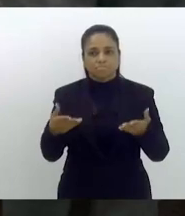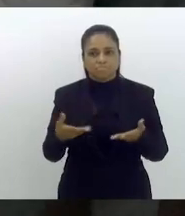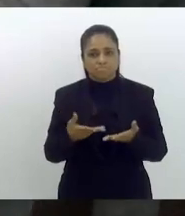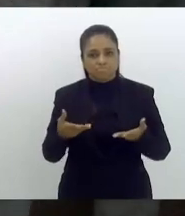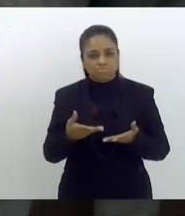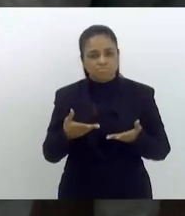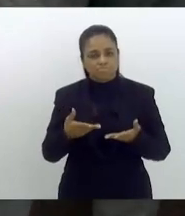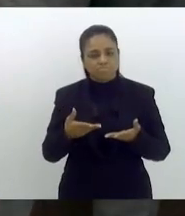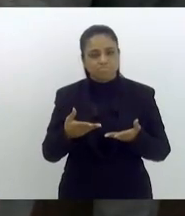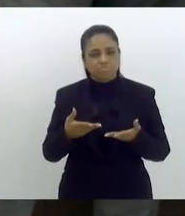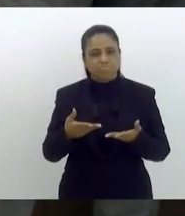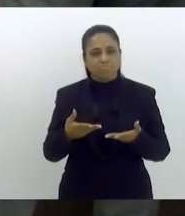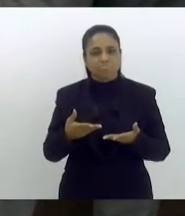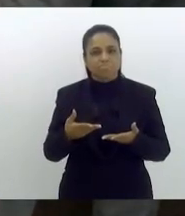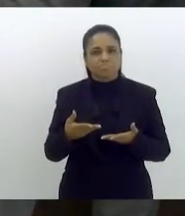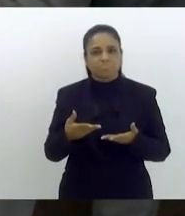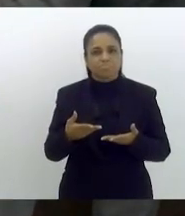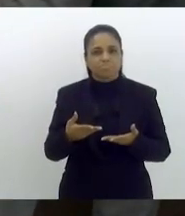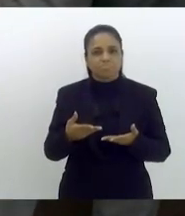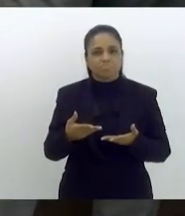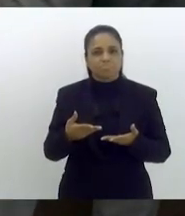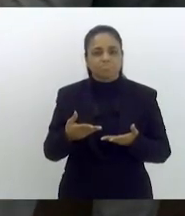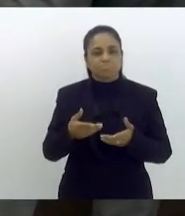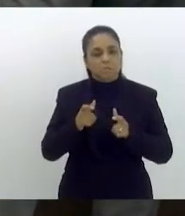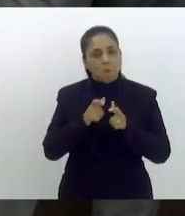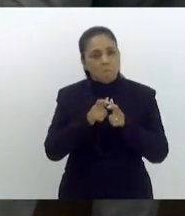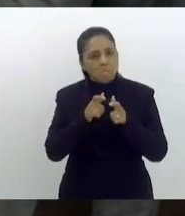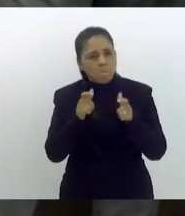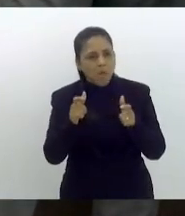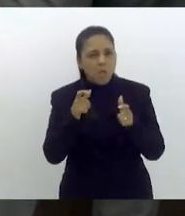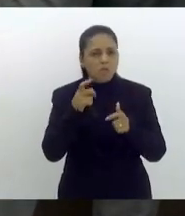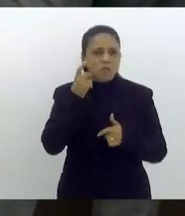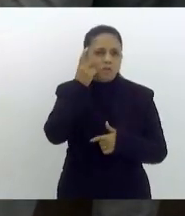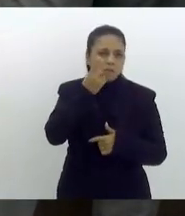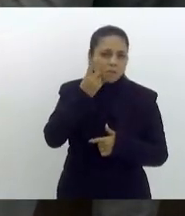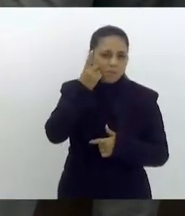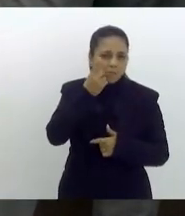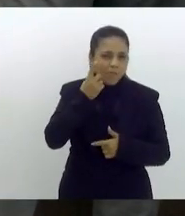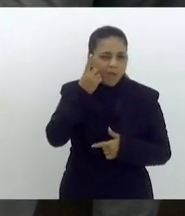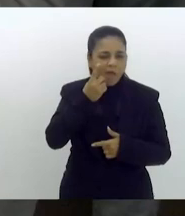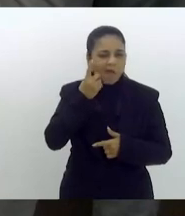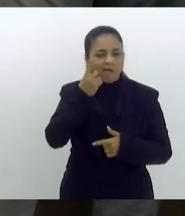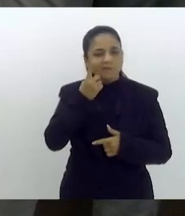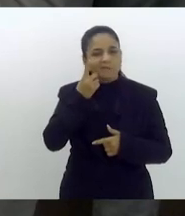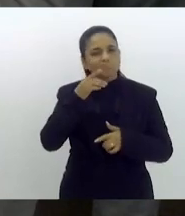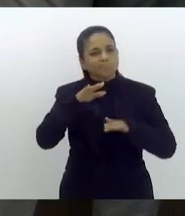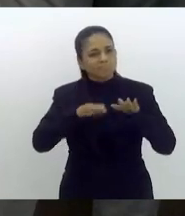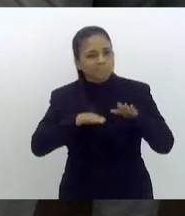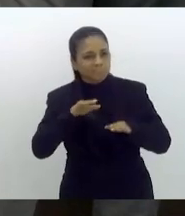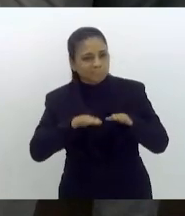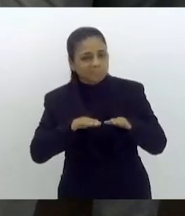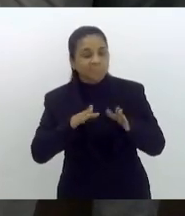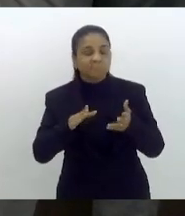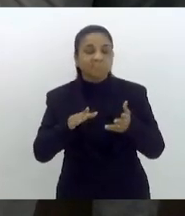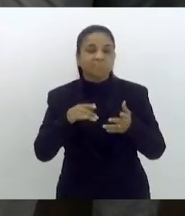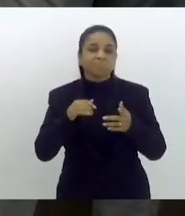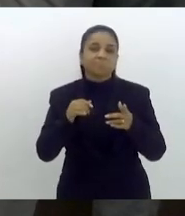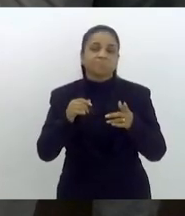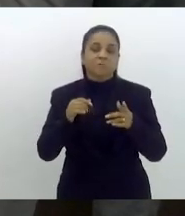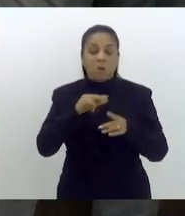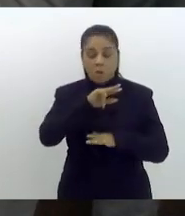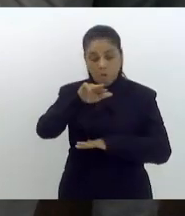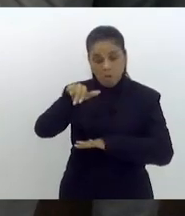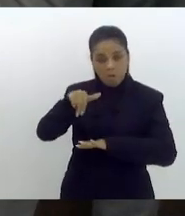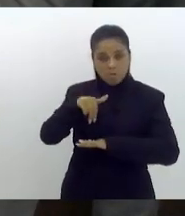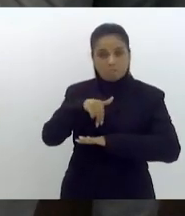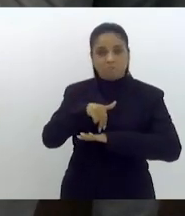talvez da grande maioria dos deputados aqui eu possa me